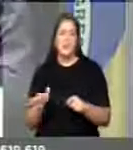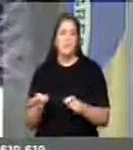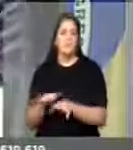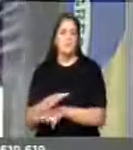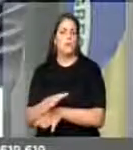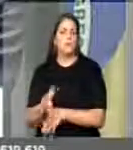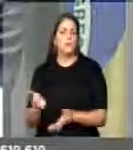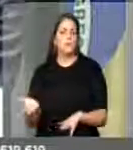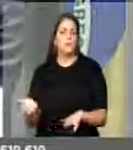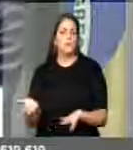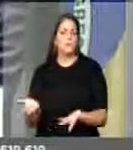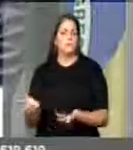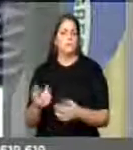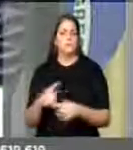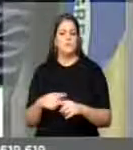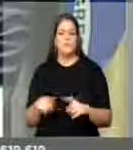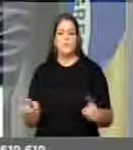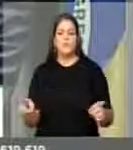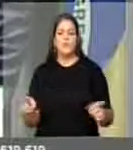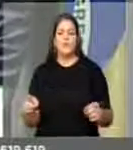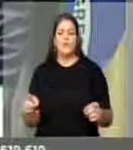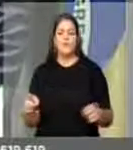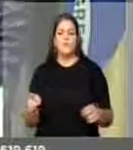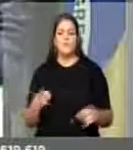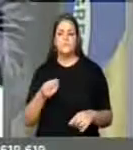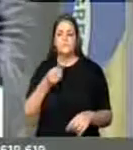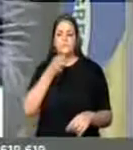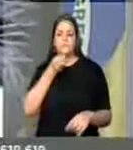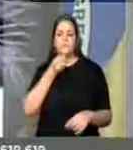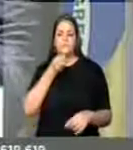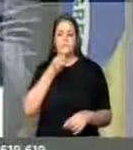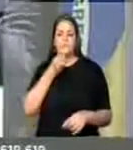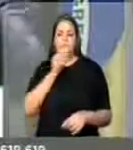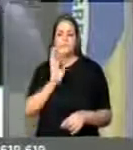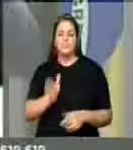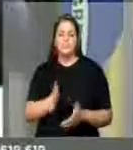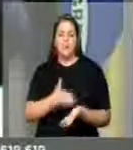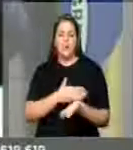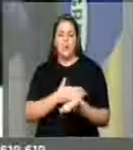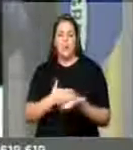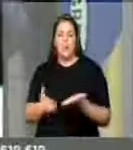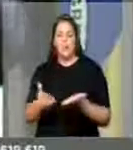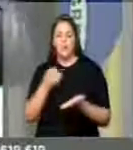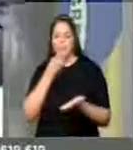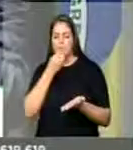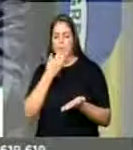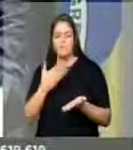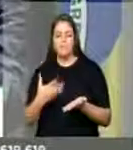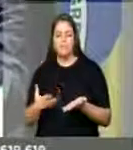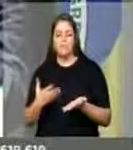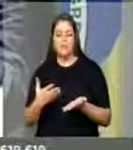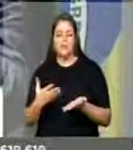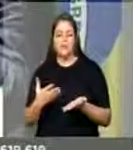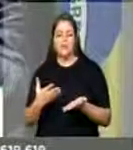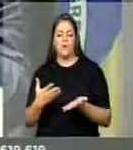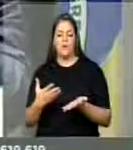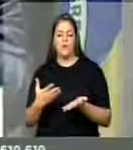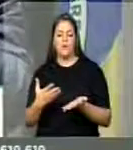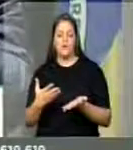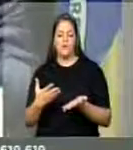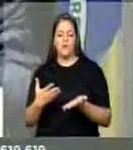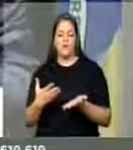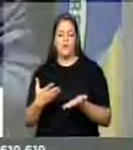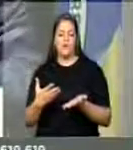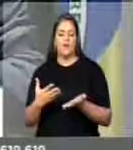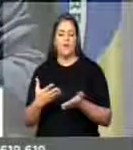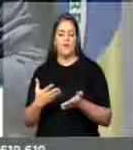se começar já ligando uma cidade à outra, se começou a obra pelas pontas e não se terminou,